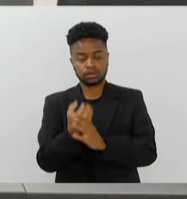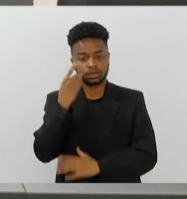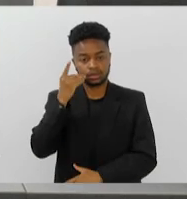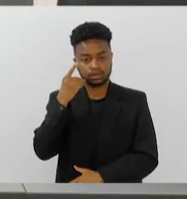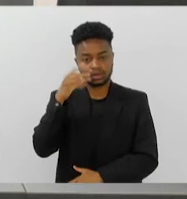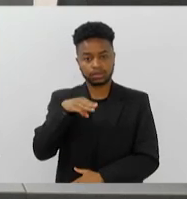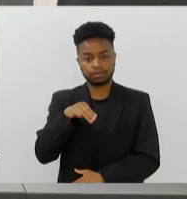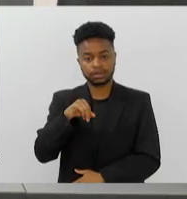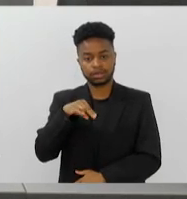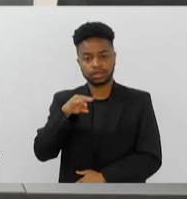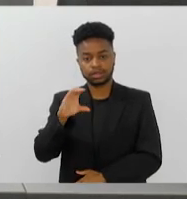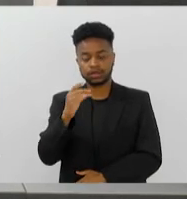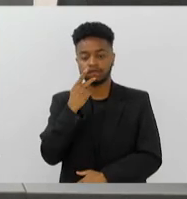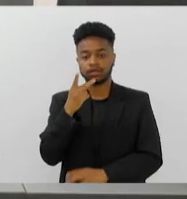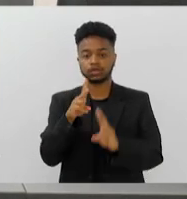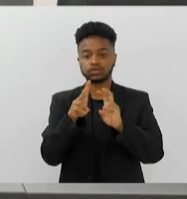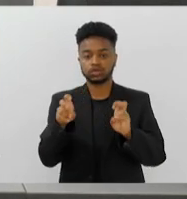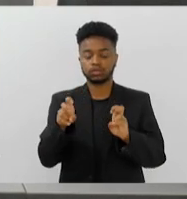dispõe sobre a proibição de